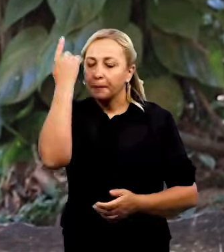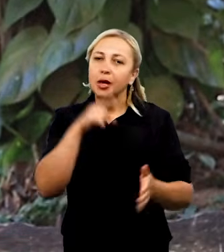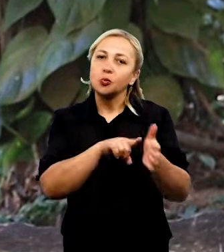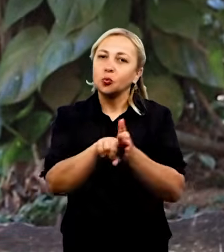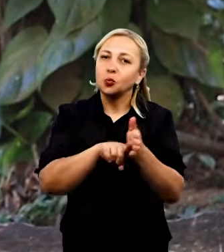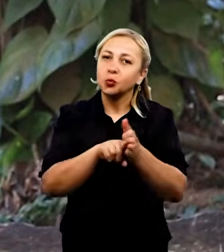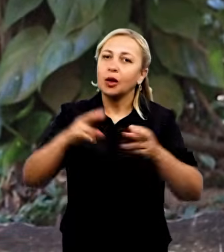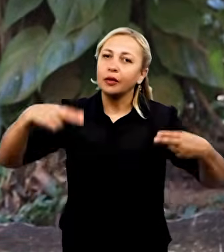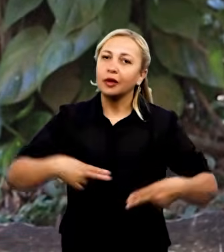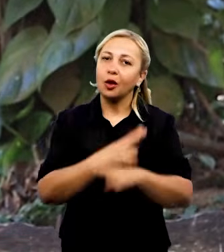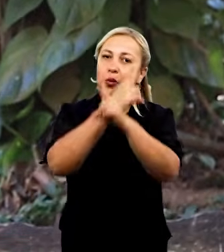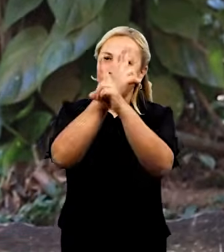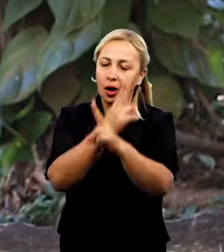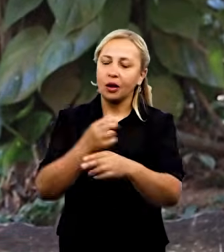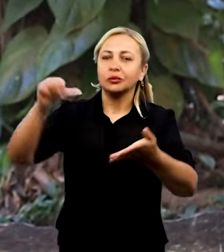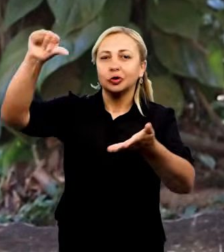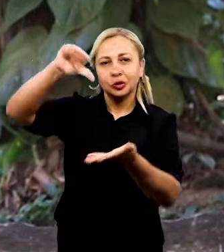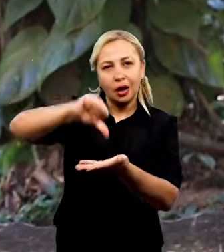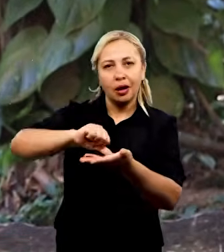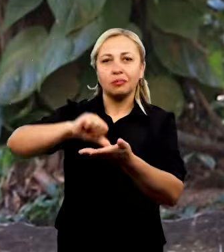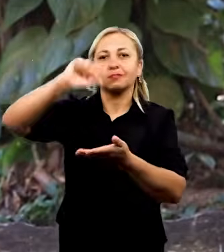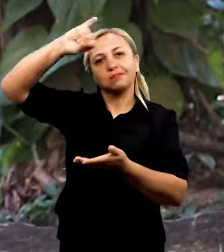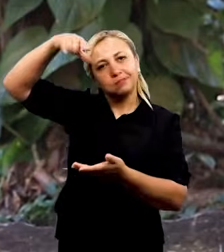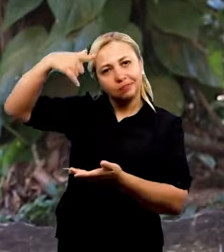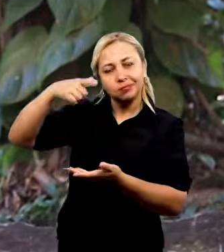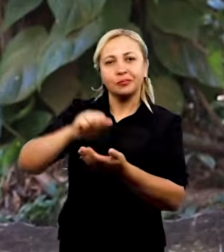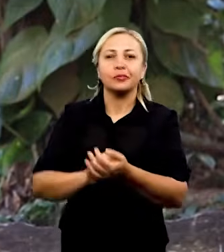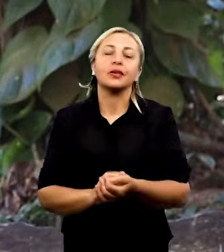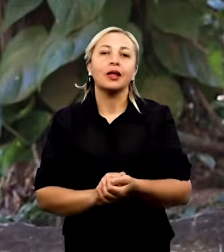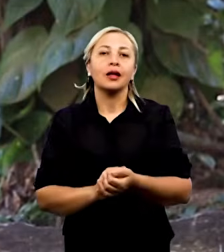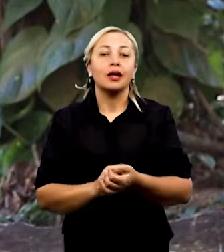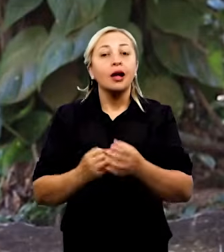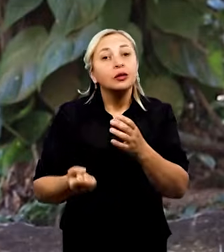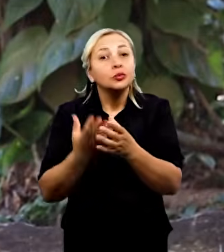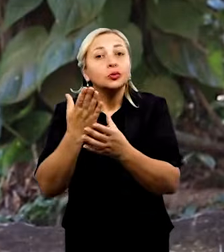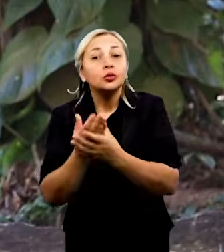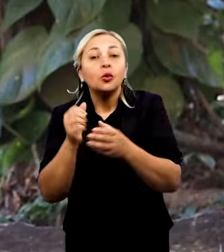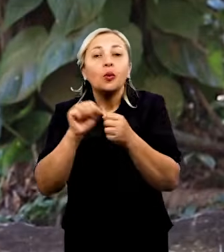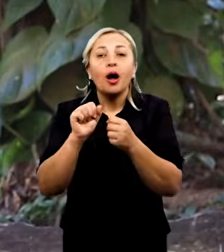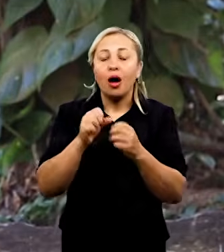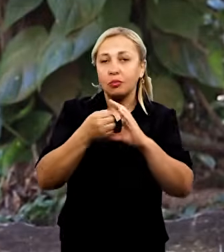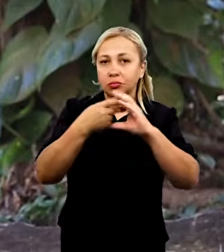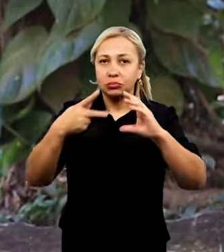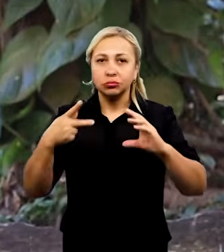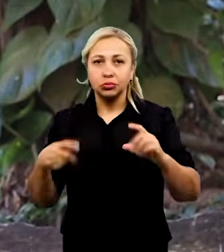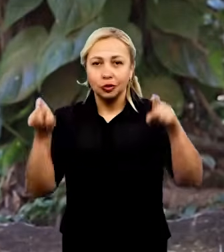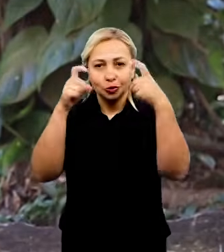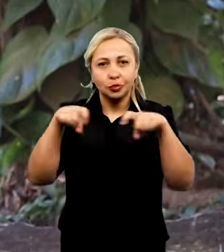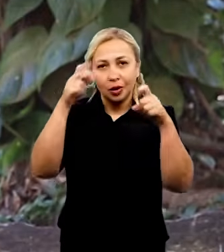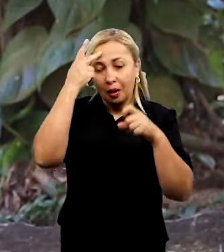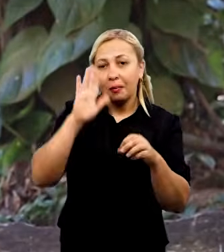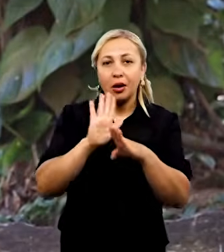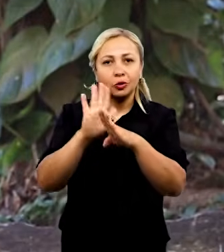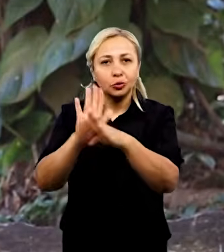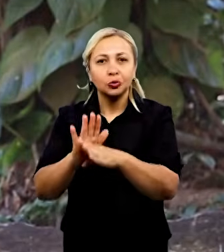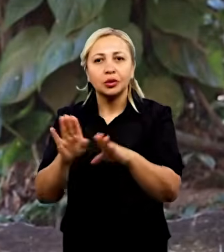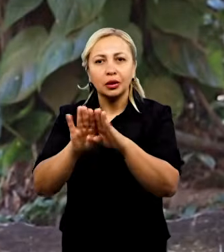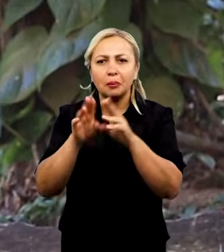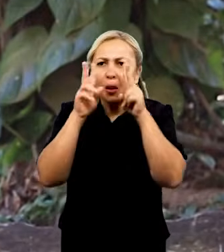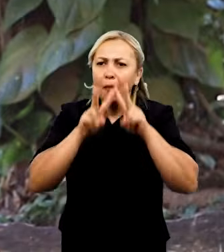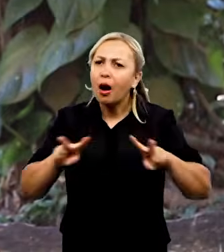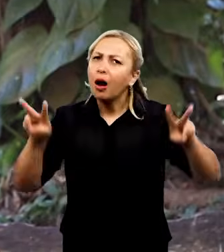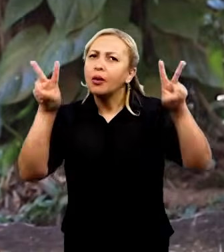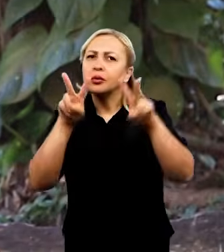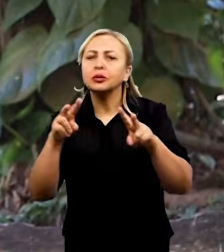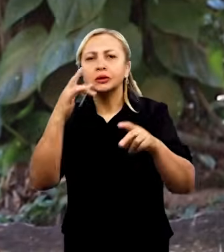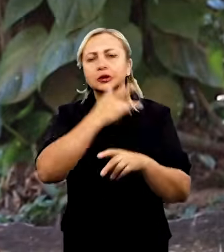Pesquisadores da Universidade Estadual do Sudoeste da Bahia, campus de Jequié, criaram uma ferramenta digital capaz de fornecer um panorama geral